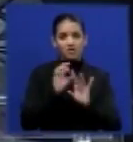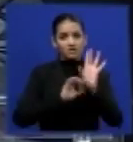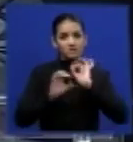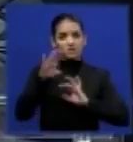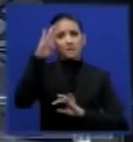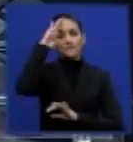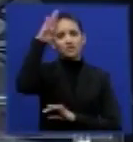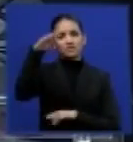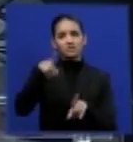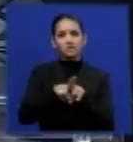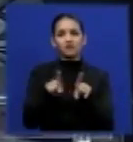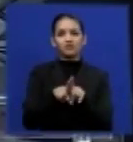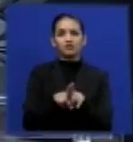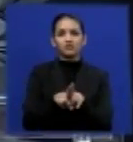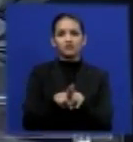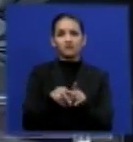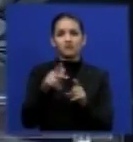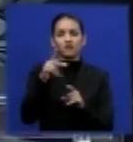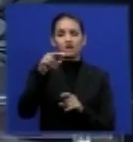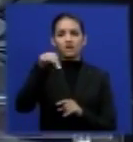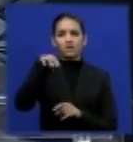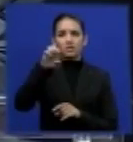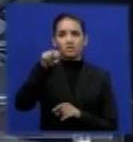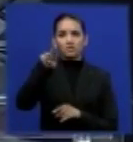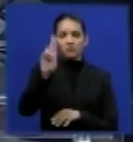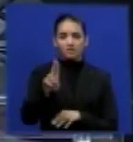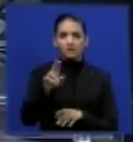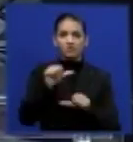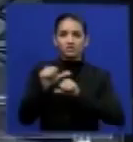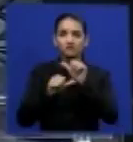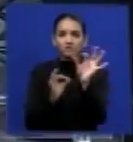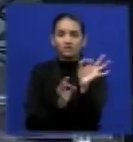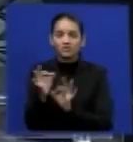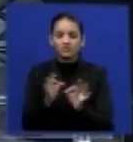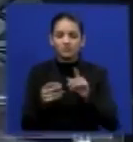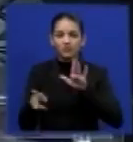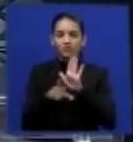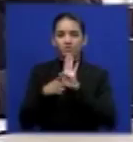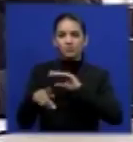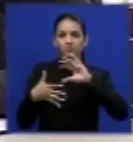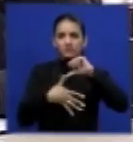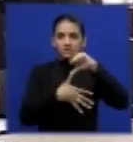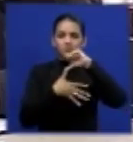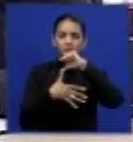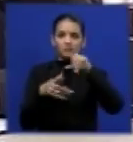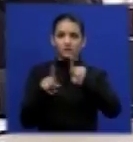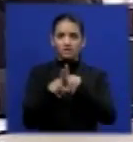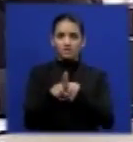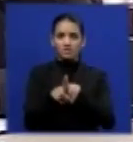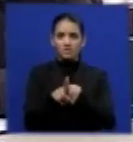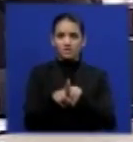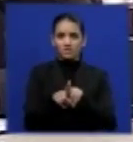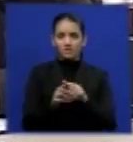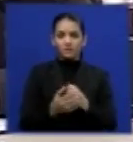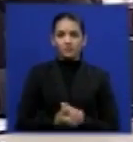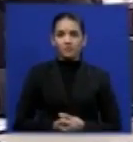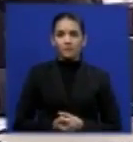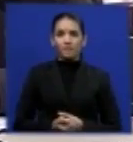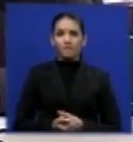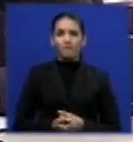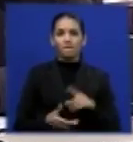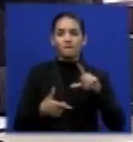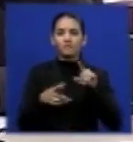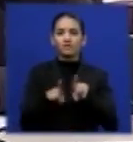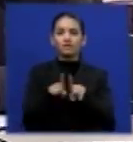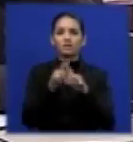no tocante aos pneus reformados originários do mercul nesse ponto o órgão de apelação